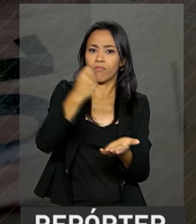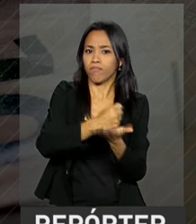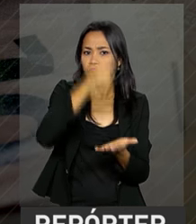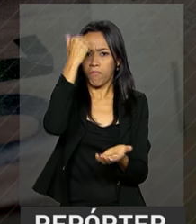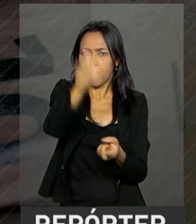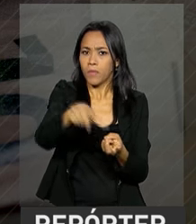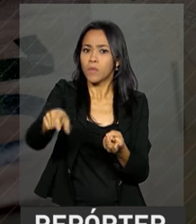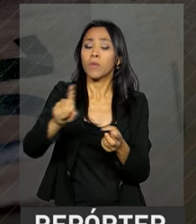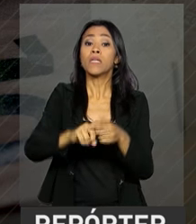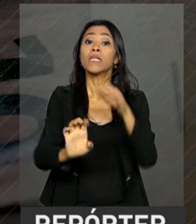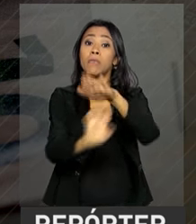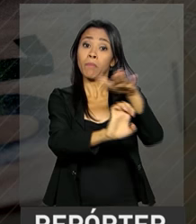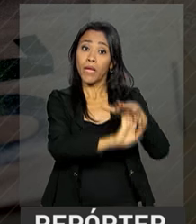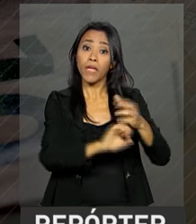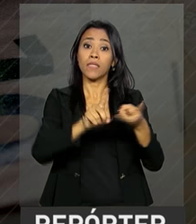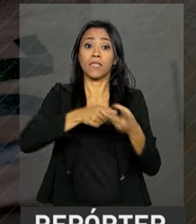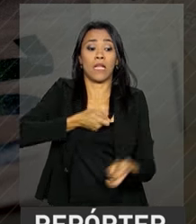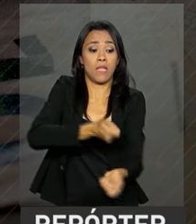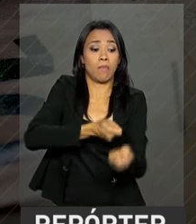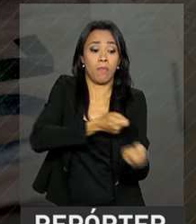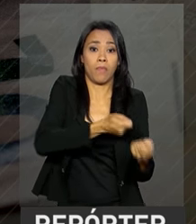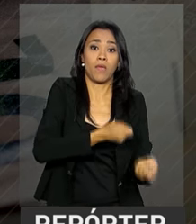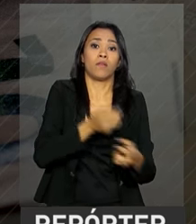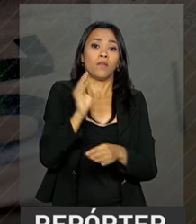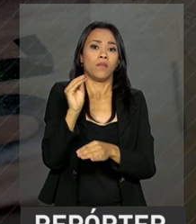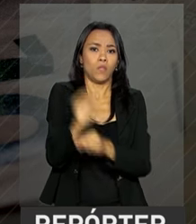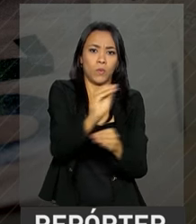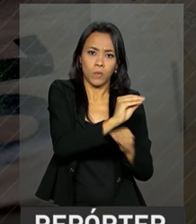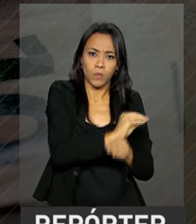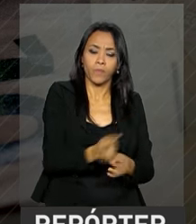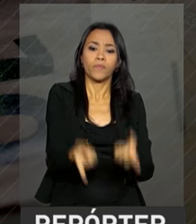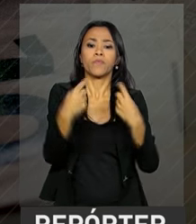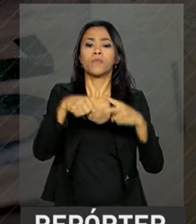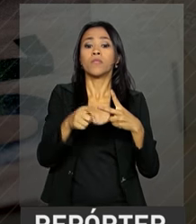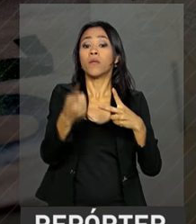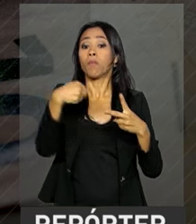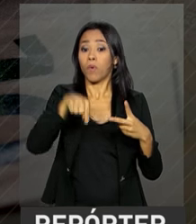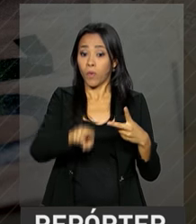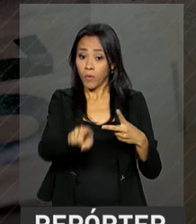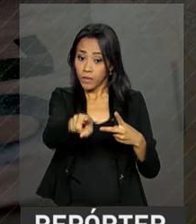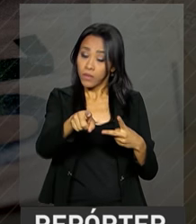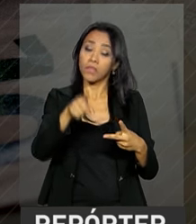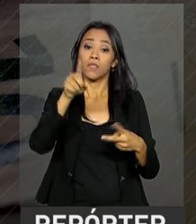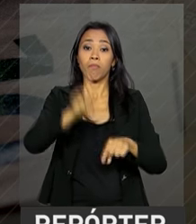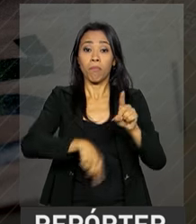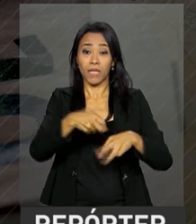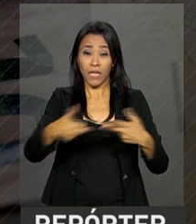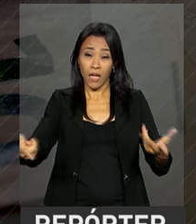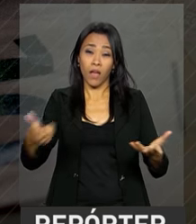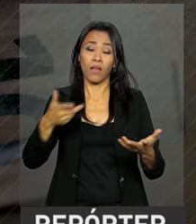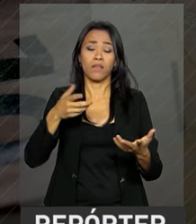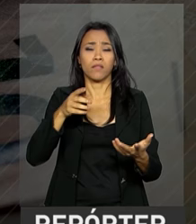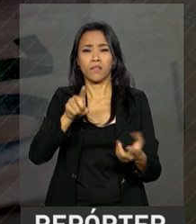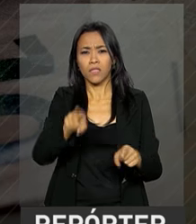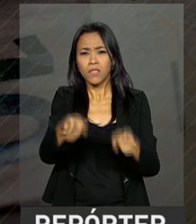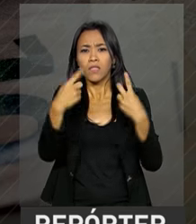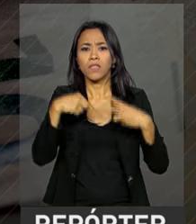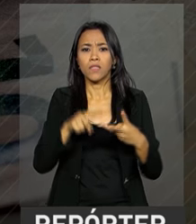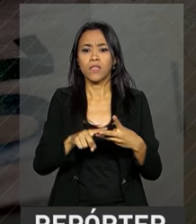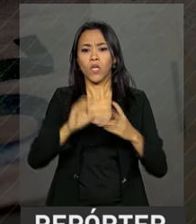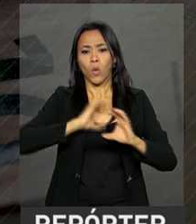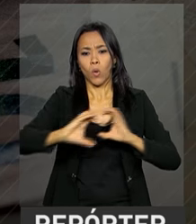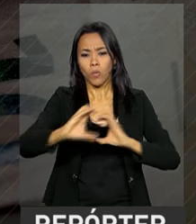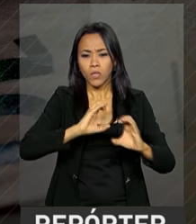terceirizações e serviços de limpeza e conservação. Em seguida, vem as despesas com material de consumo e com